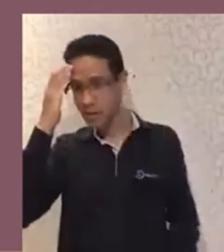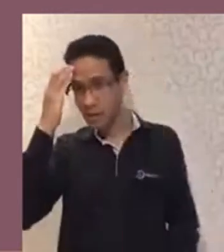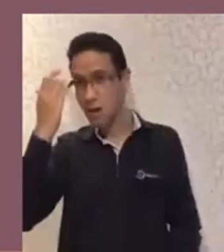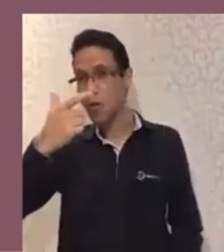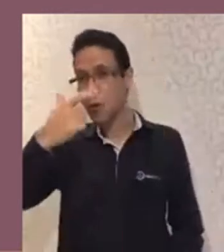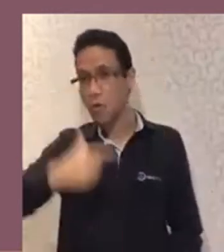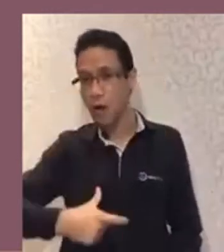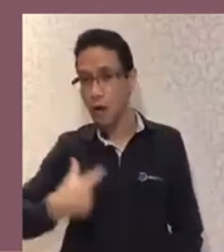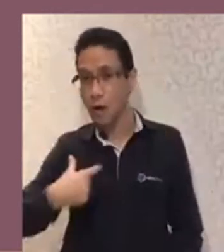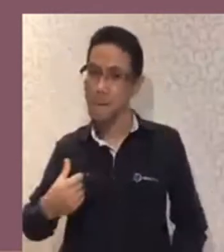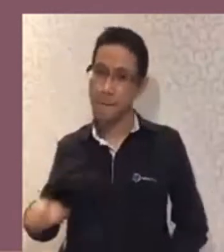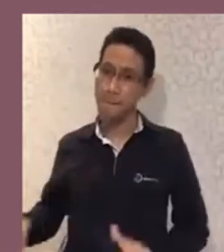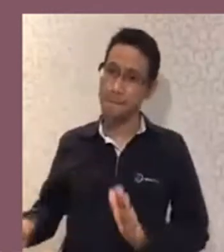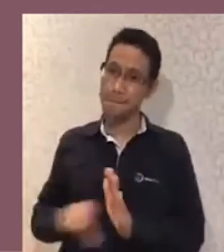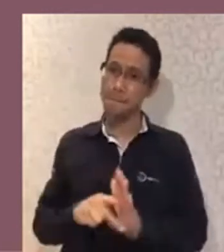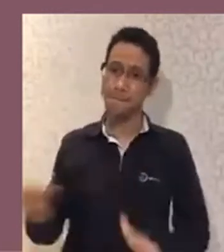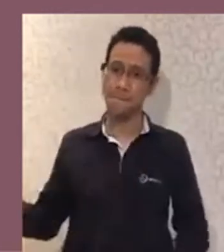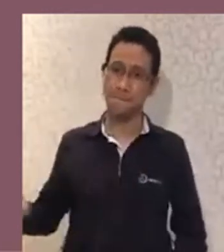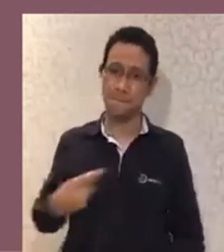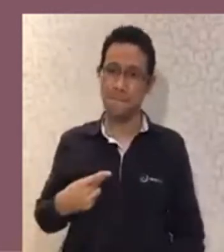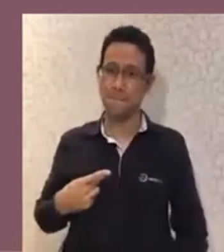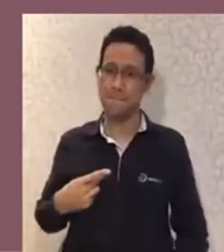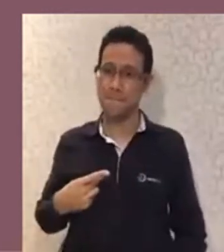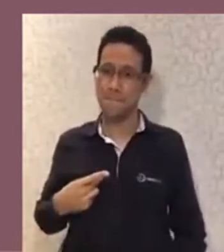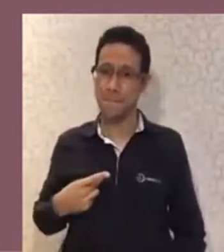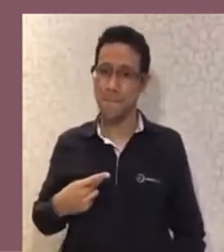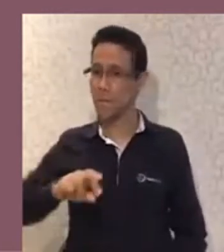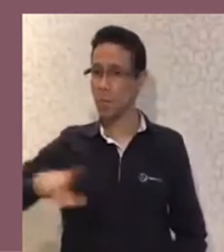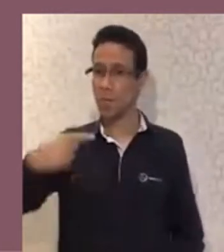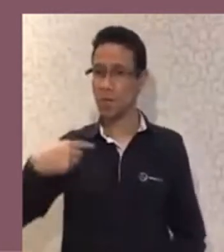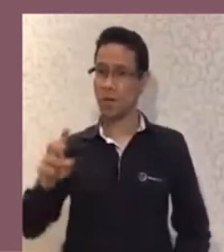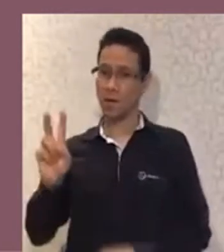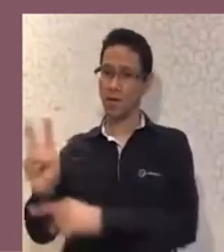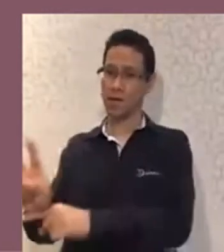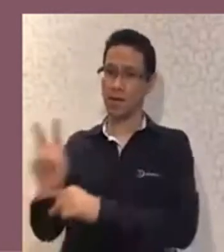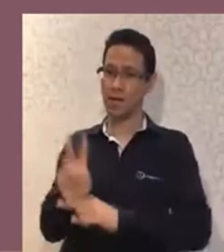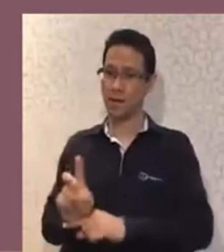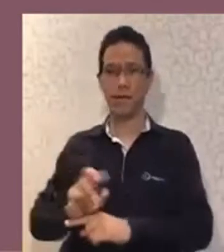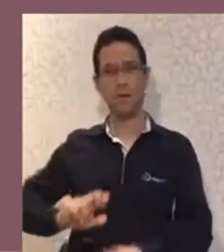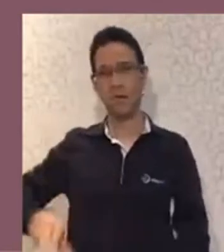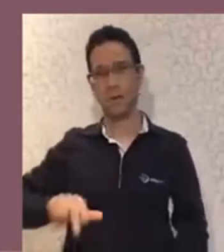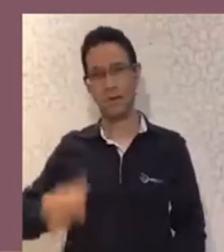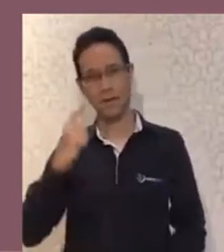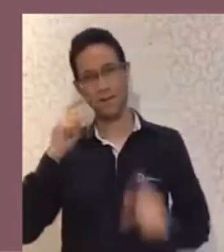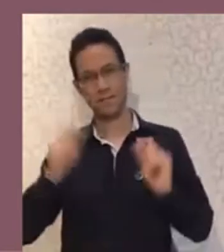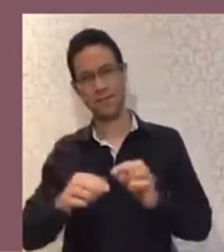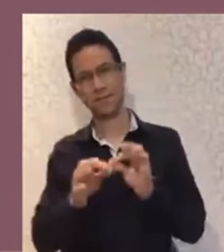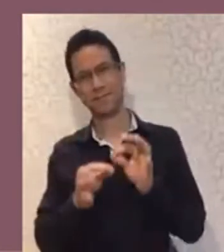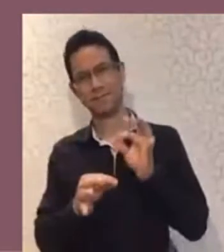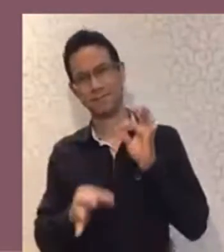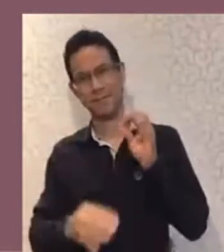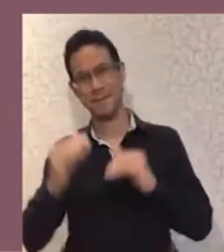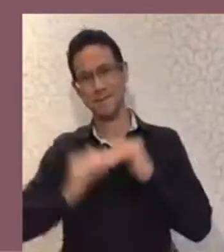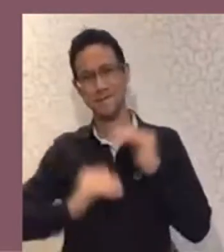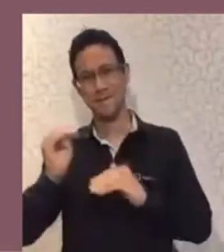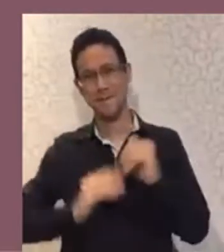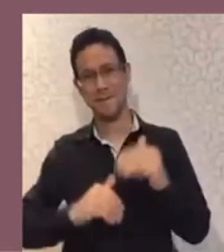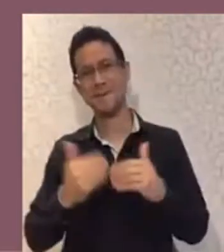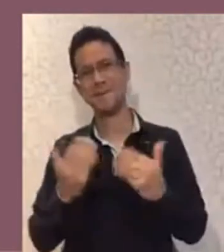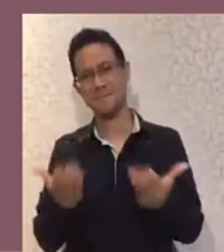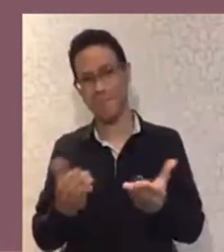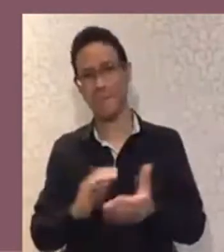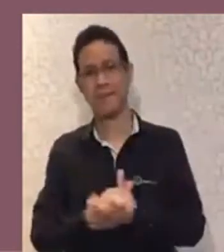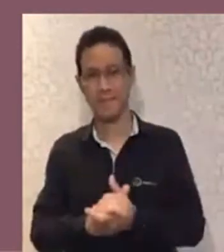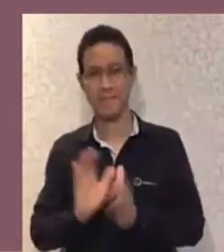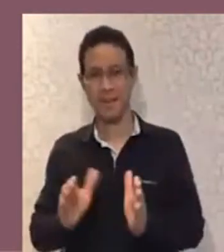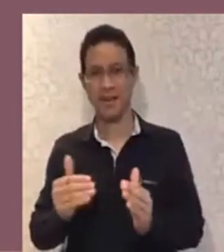ela não está fazendo pelo outro, ela está fazendo para uma sociedade mais justa. Bom, eu podia falar muito mais sobre práticas antirracistas, mas já